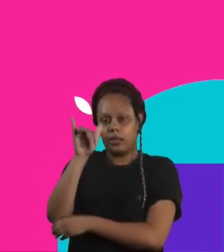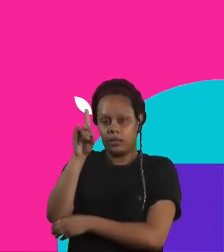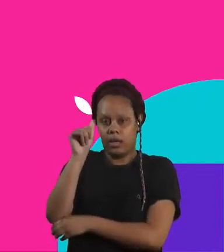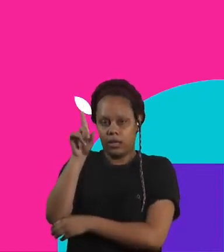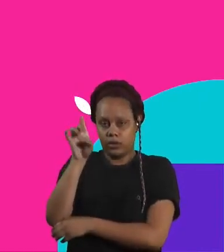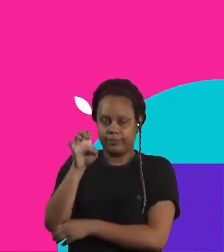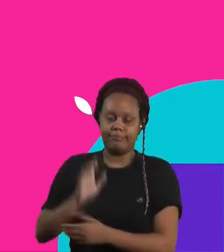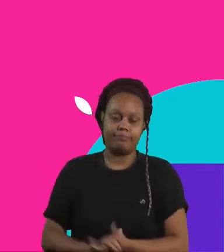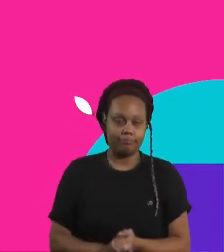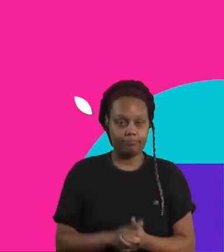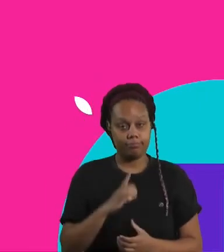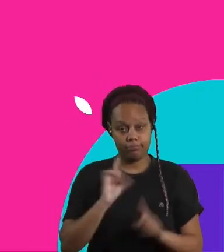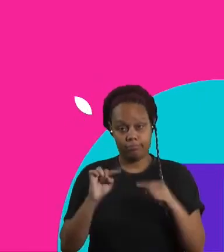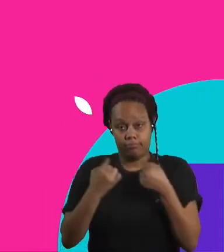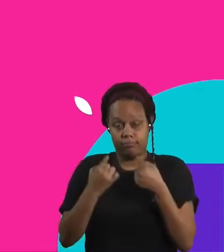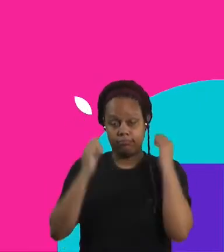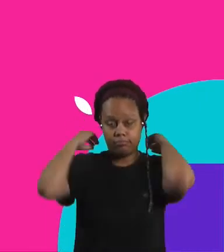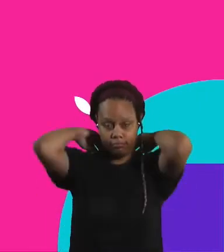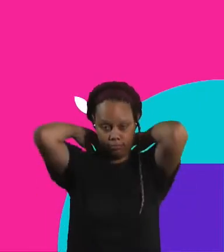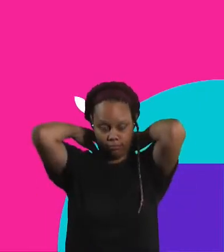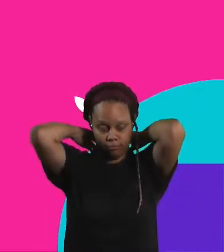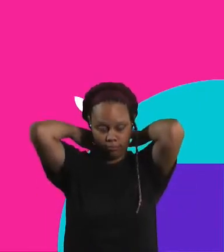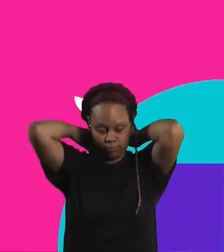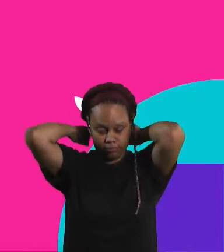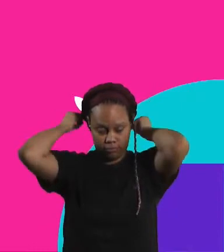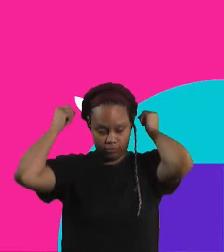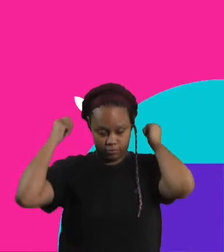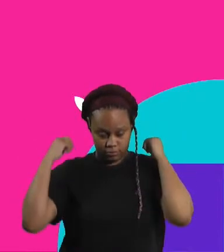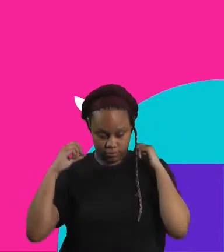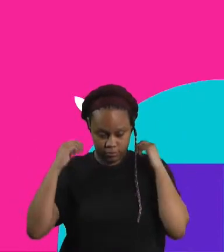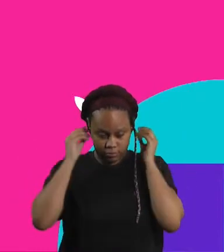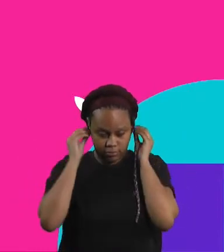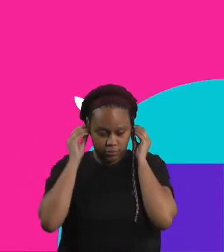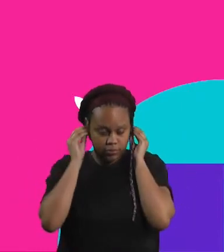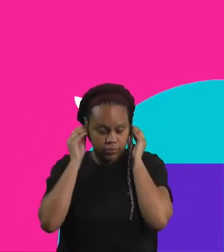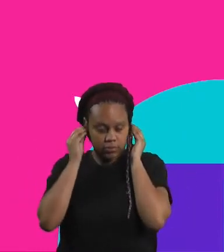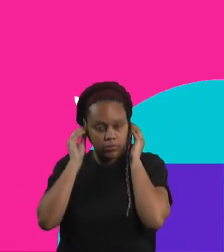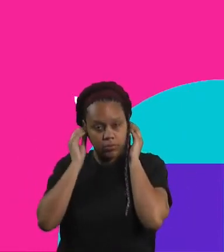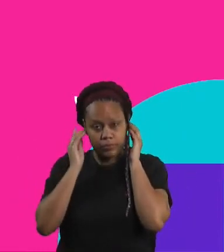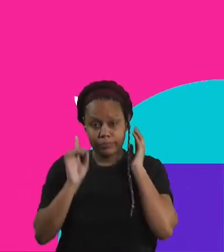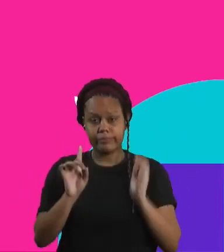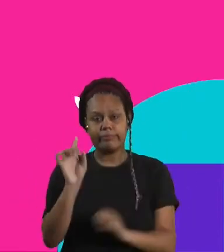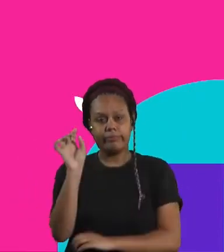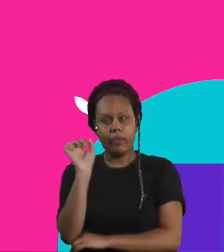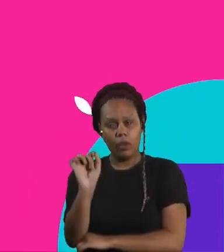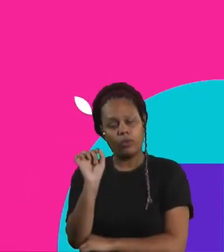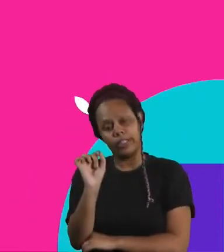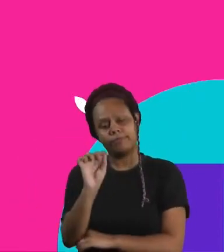gente tinha um desafio que era justamente, bom, a gente apoia, faz um monte de